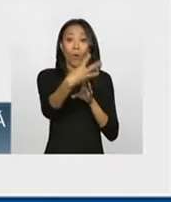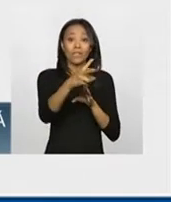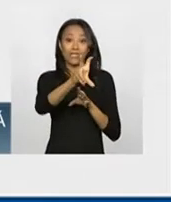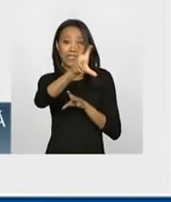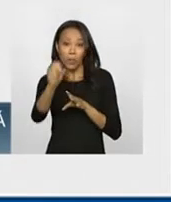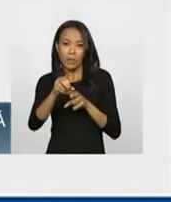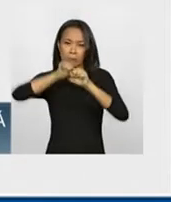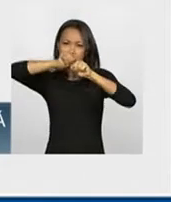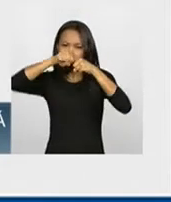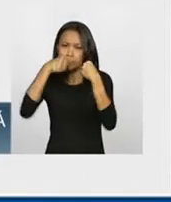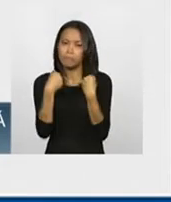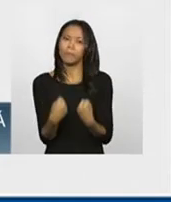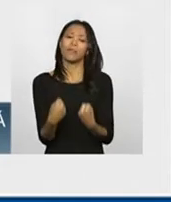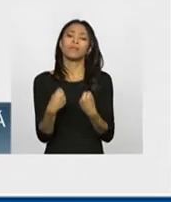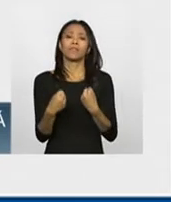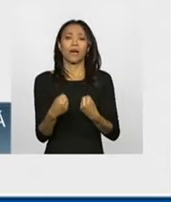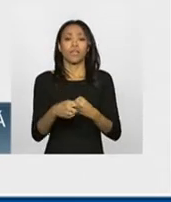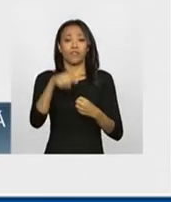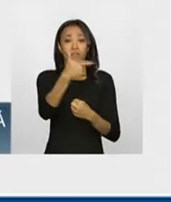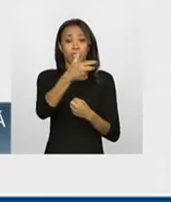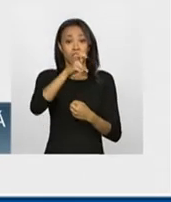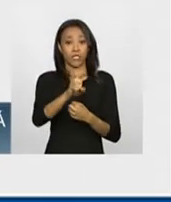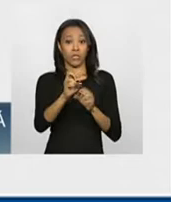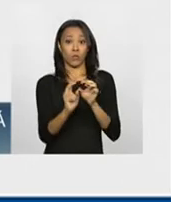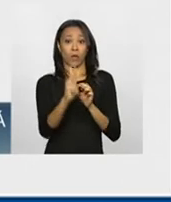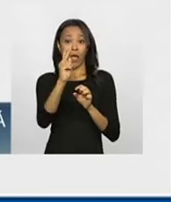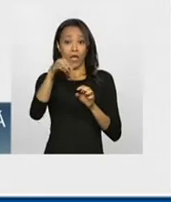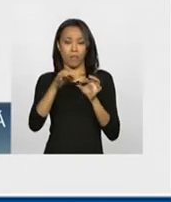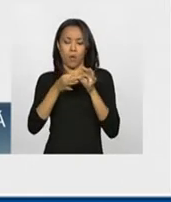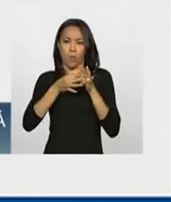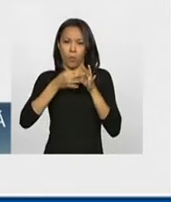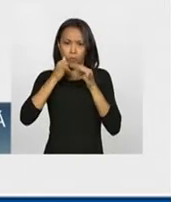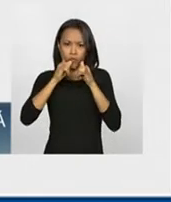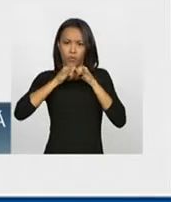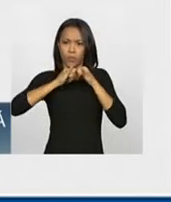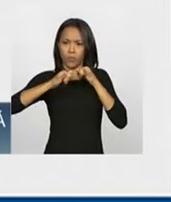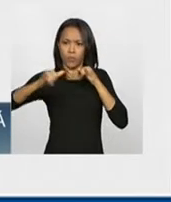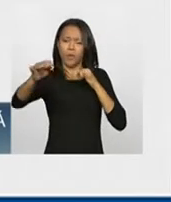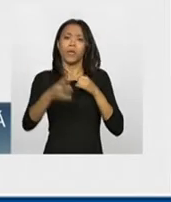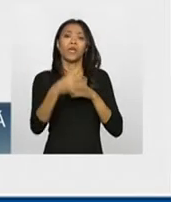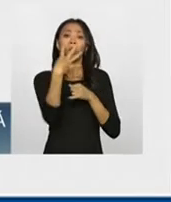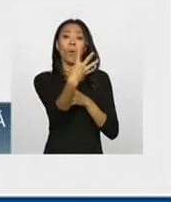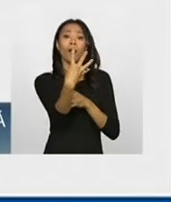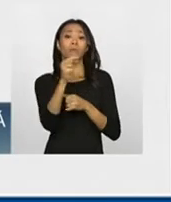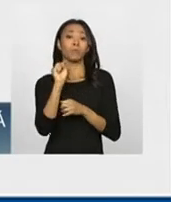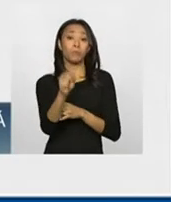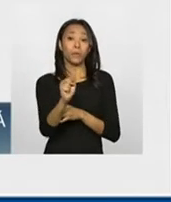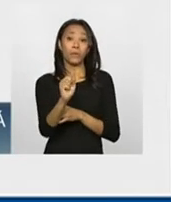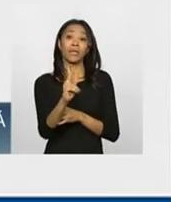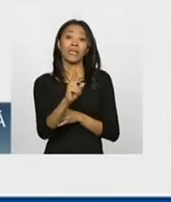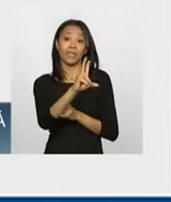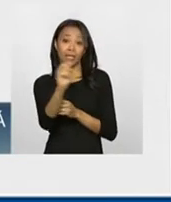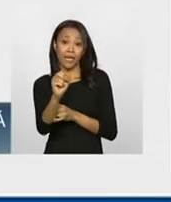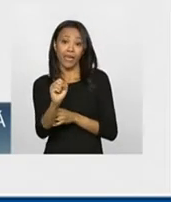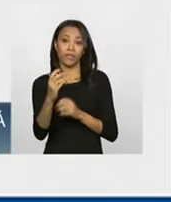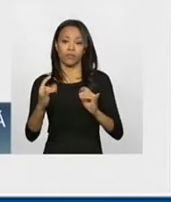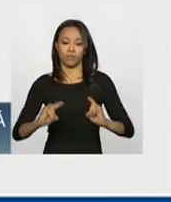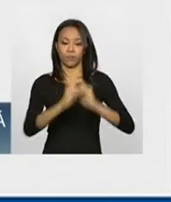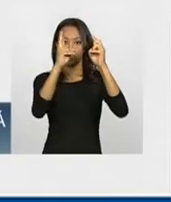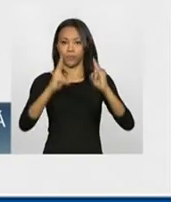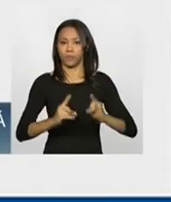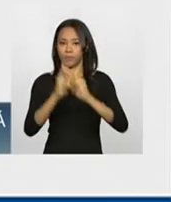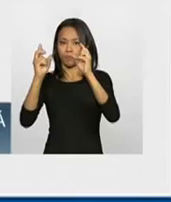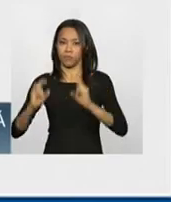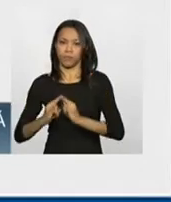25.000 km de fios e 4.500 Torres de acordo com a neel a obra deve gerar